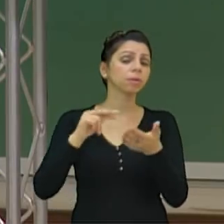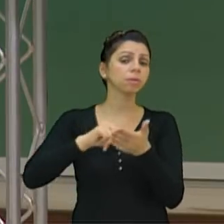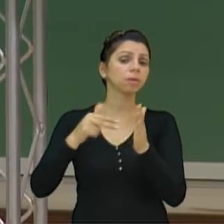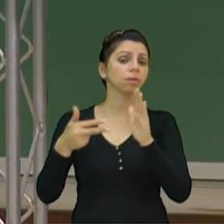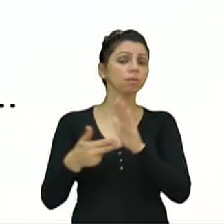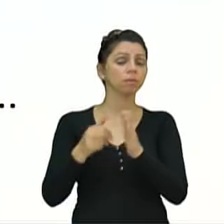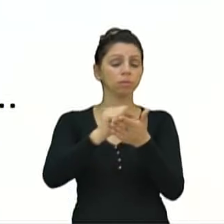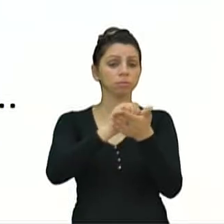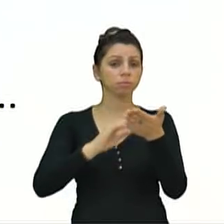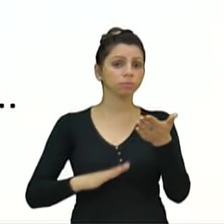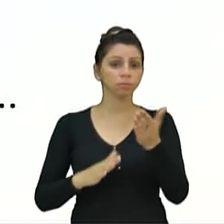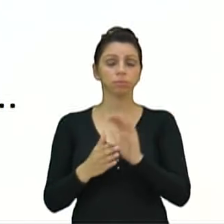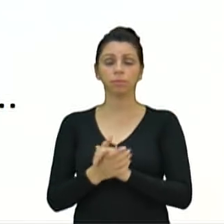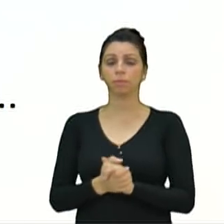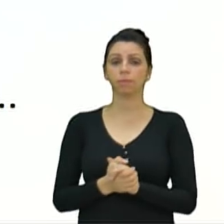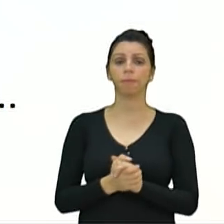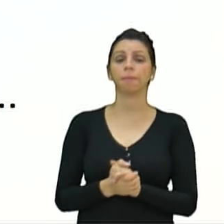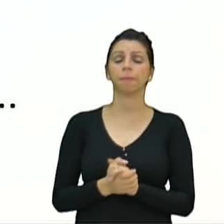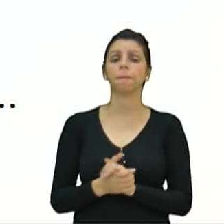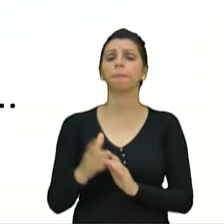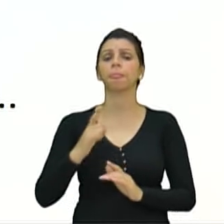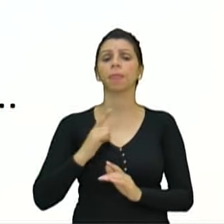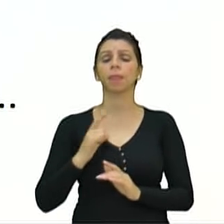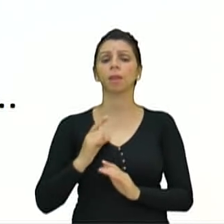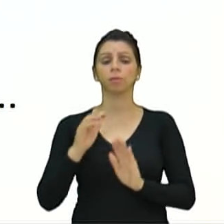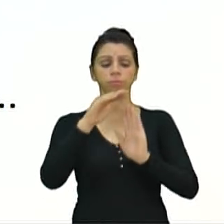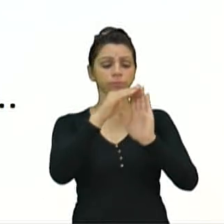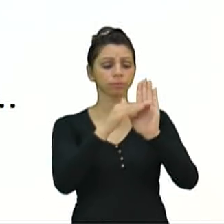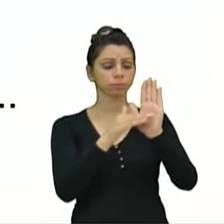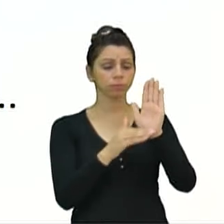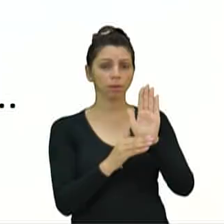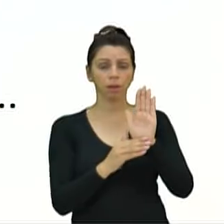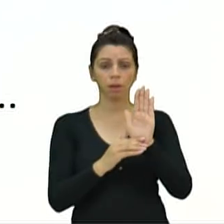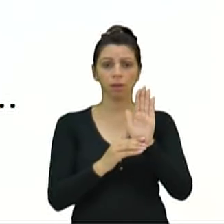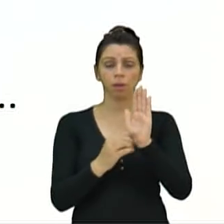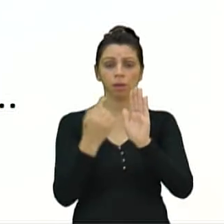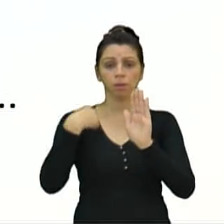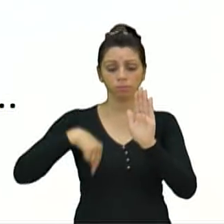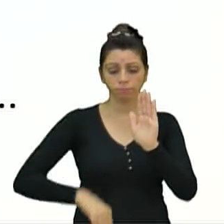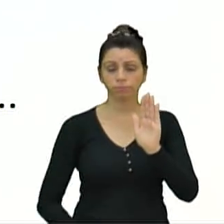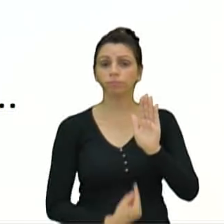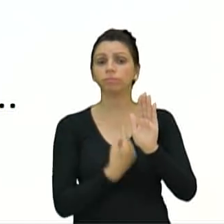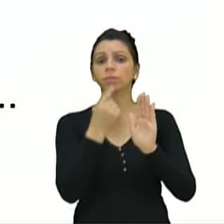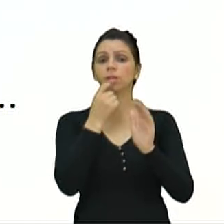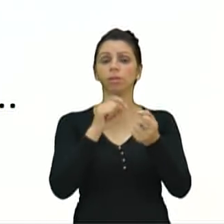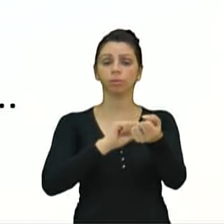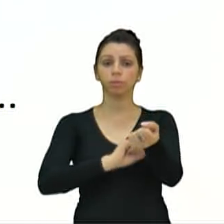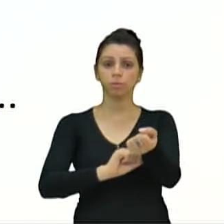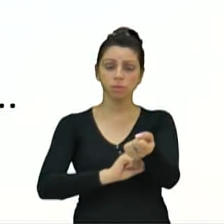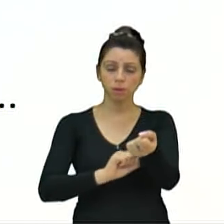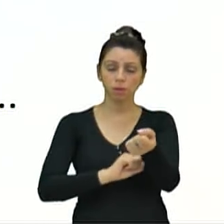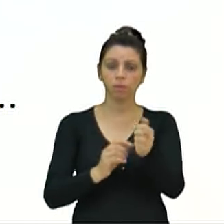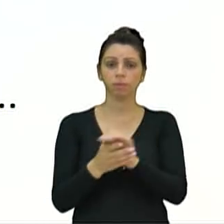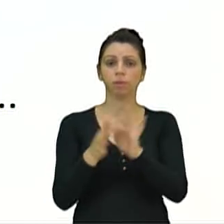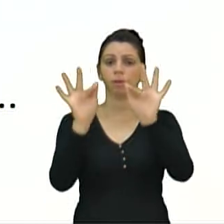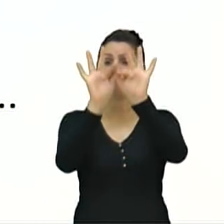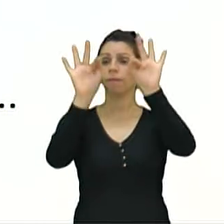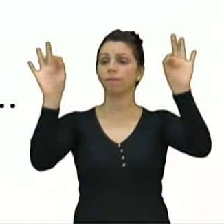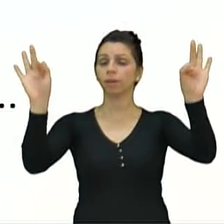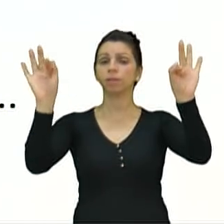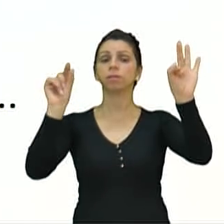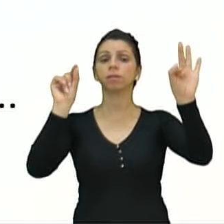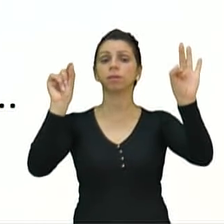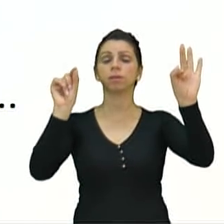questão? Sobre os componentes do sangue, você vai completar as frases. A primeira frase, a frase A.